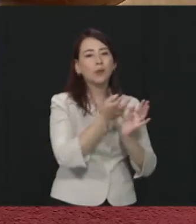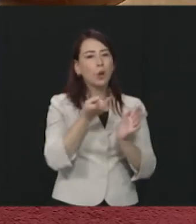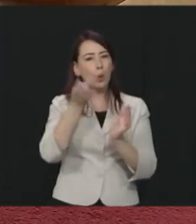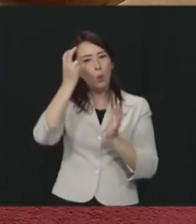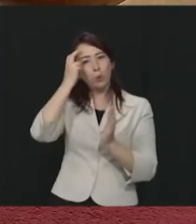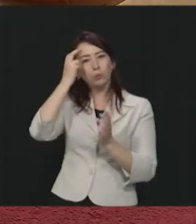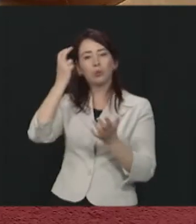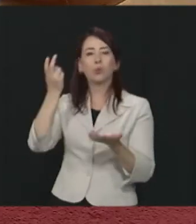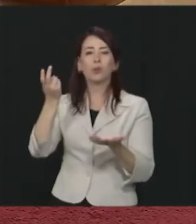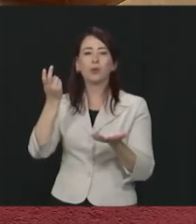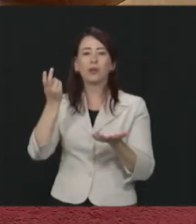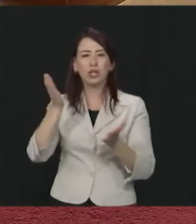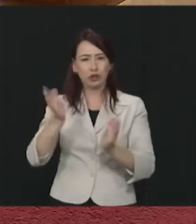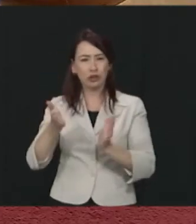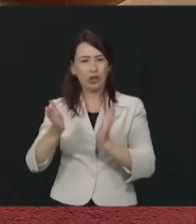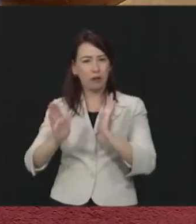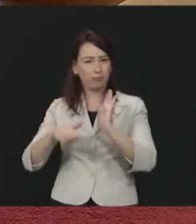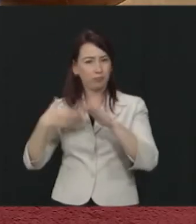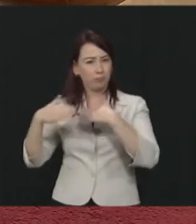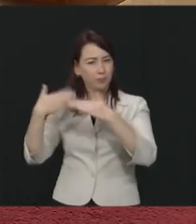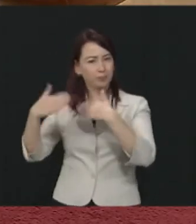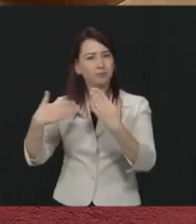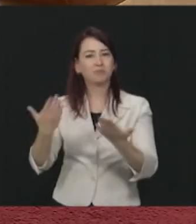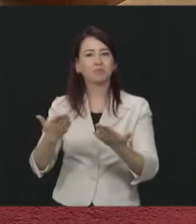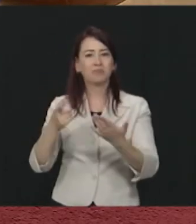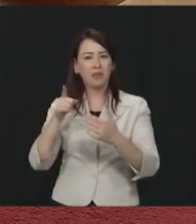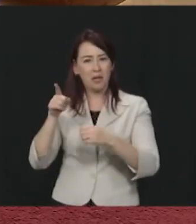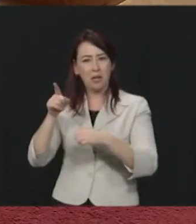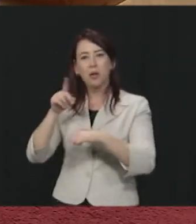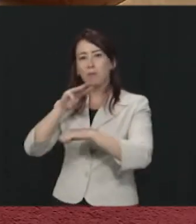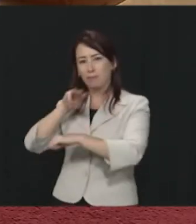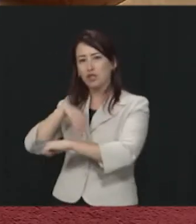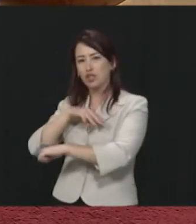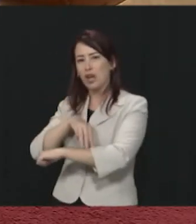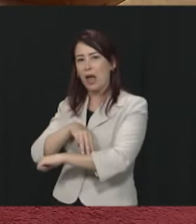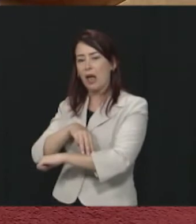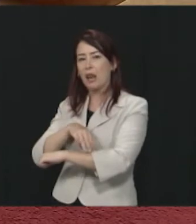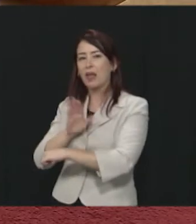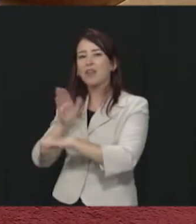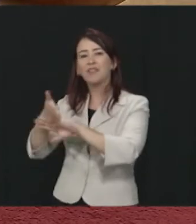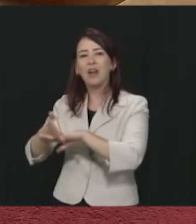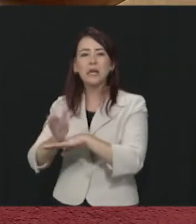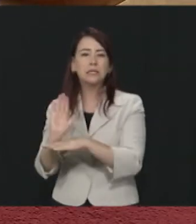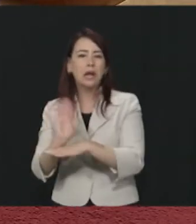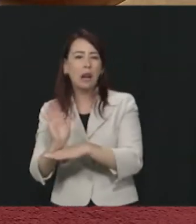falta avançar muito? A Michelle já consegue ir a algum cinema, algum teatro que